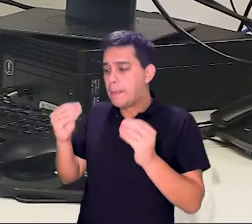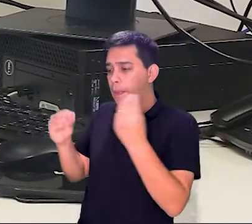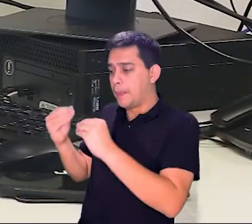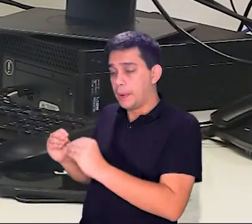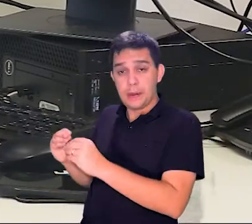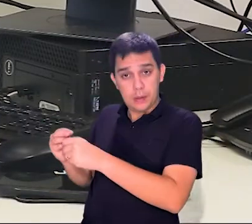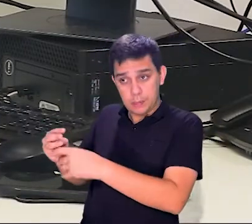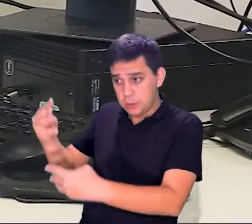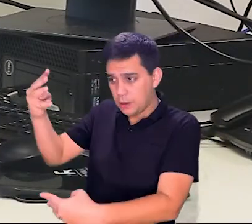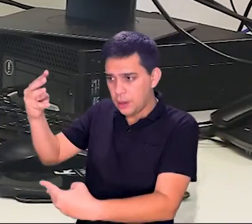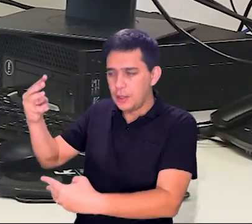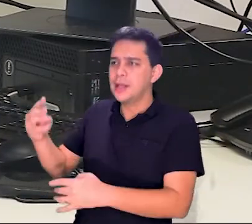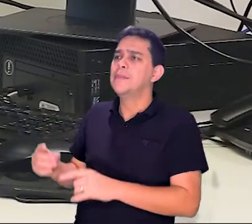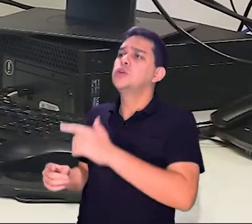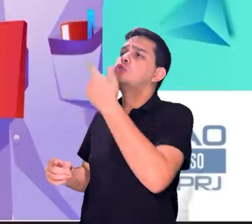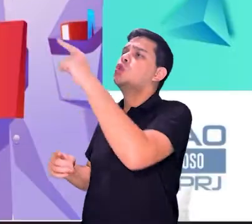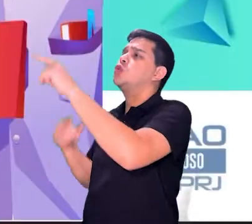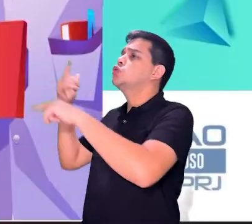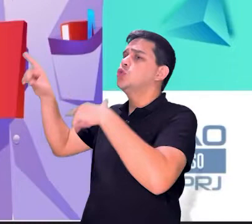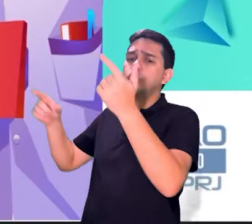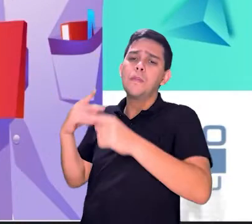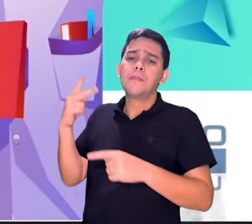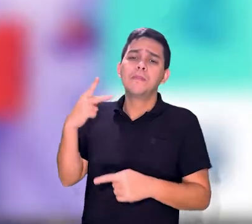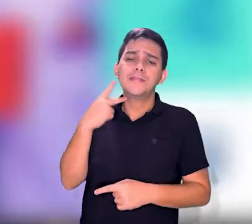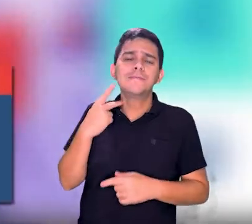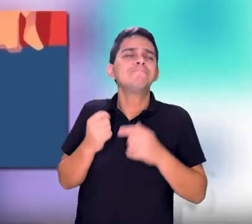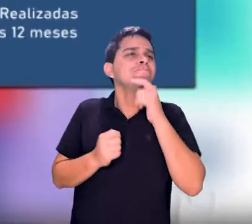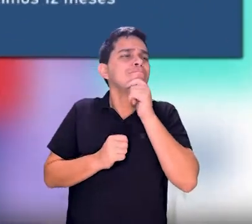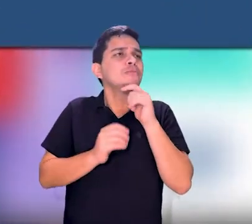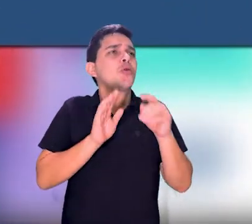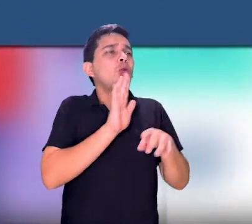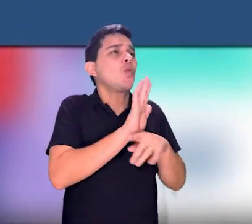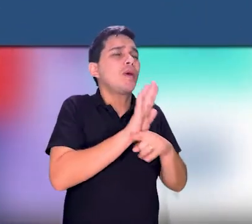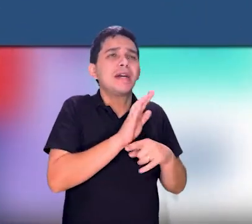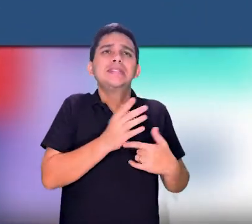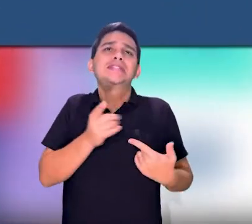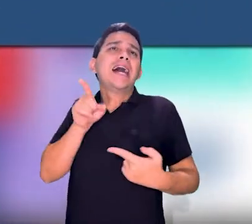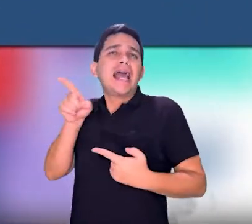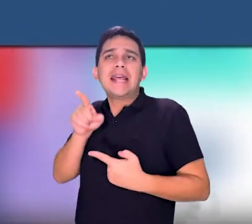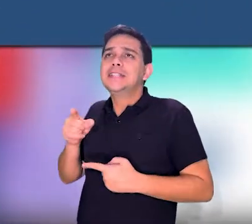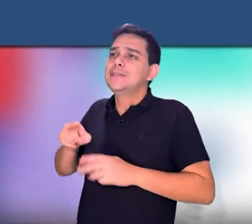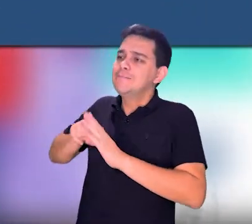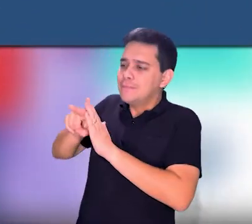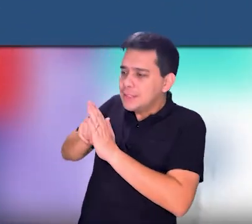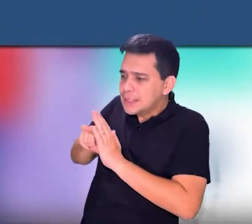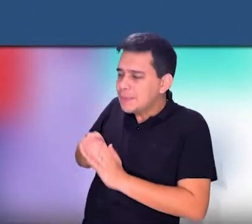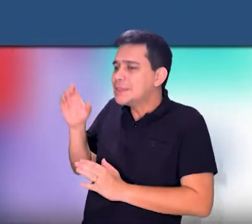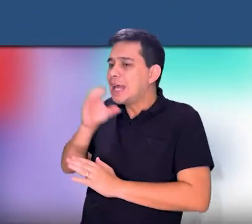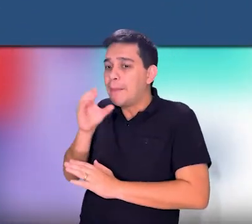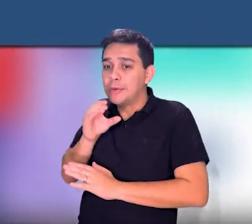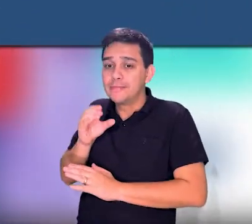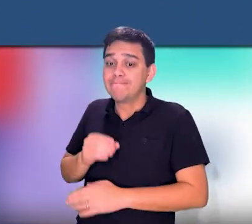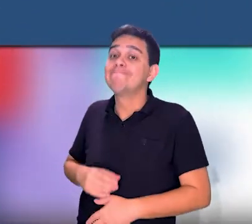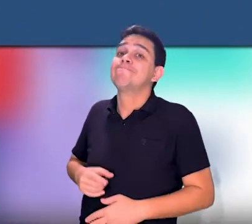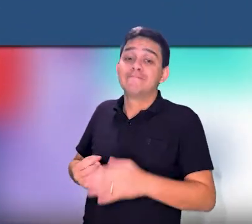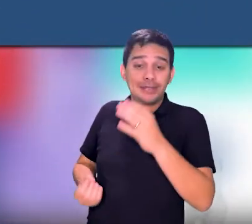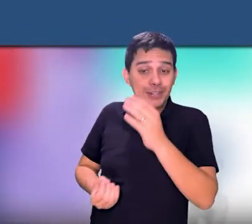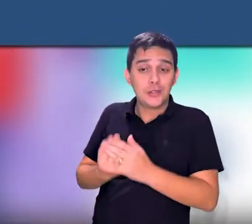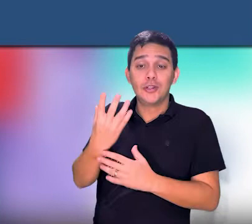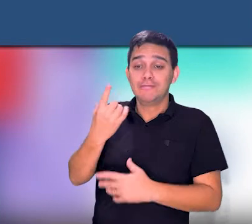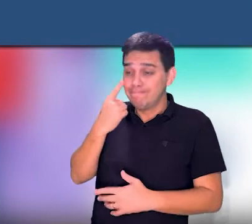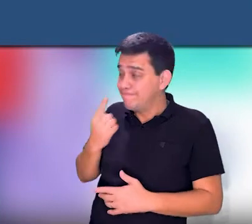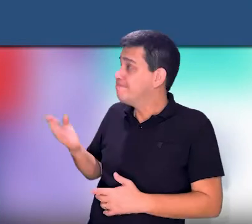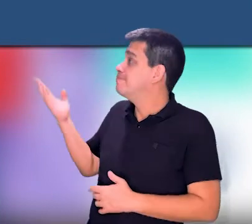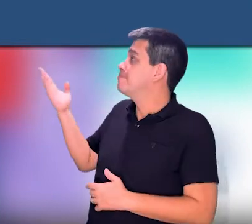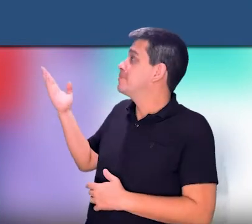técnicas, foi pensado nesse painel, onde há a busca de dados do sistema